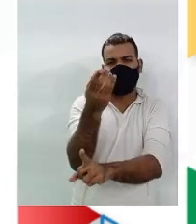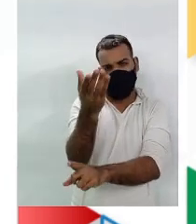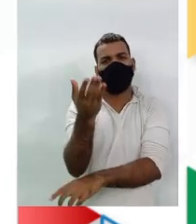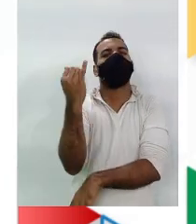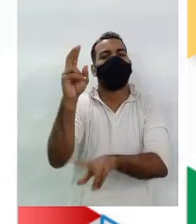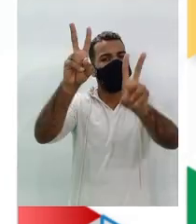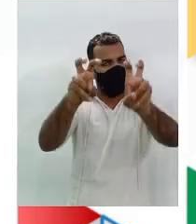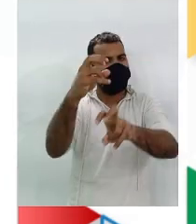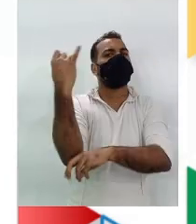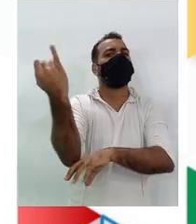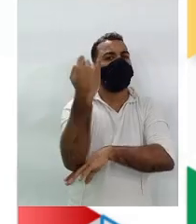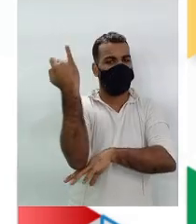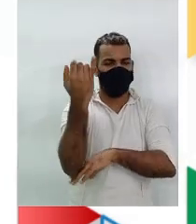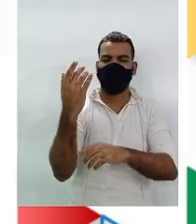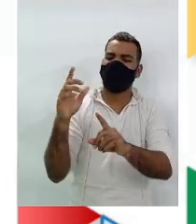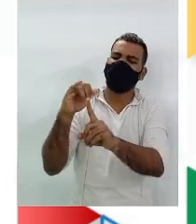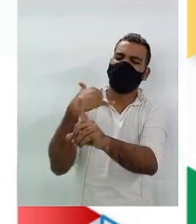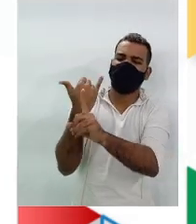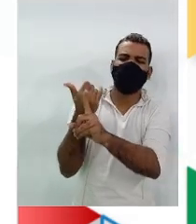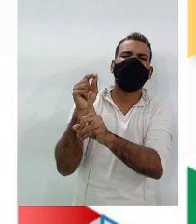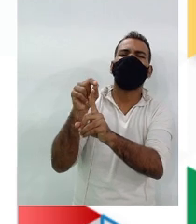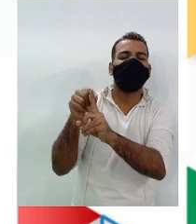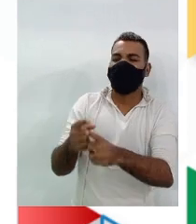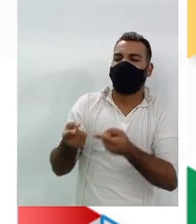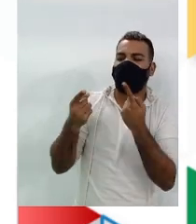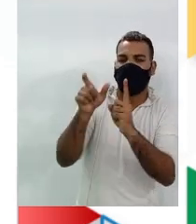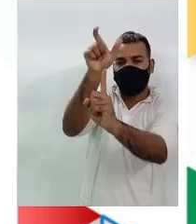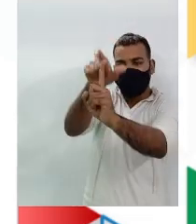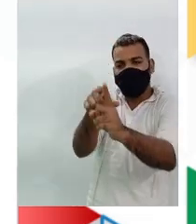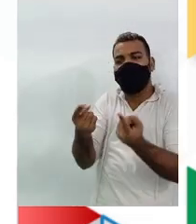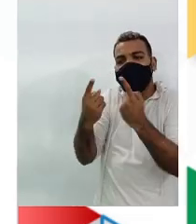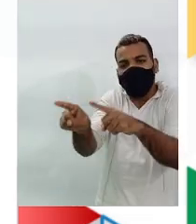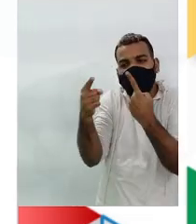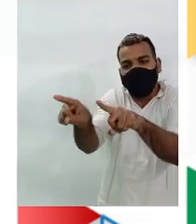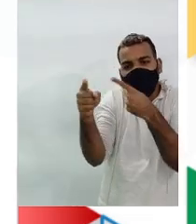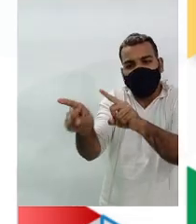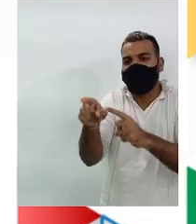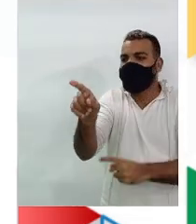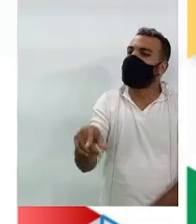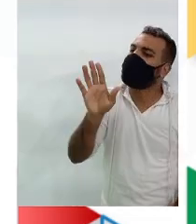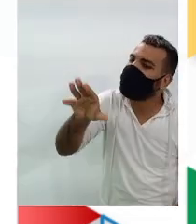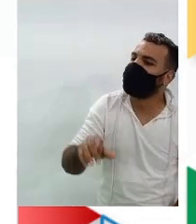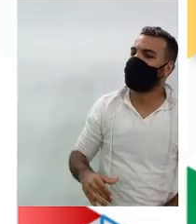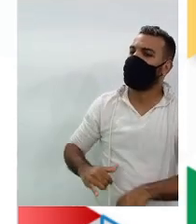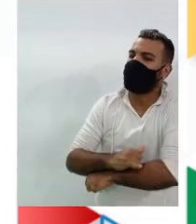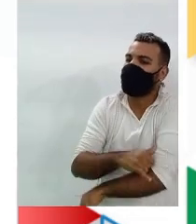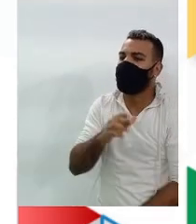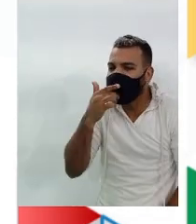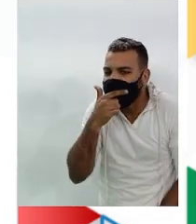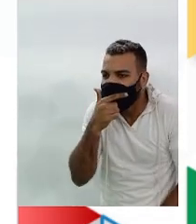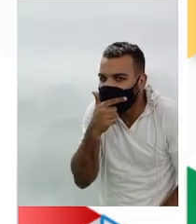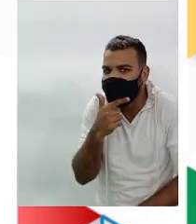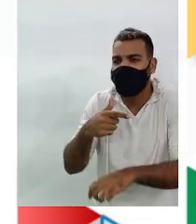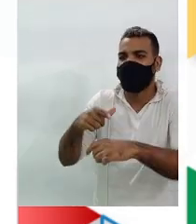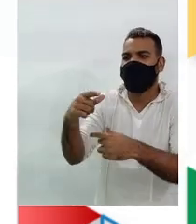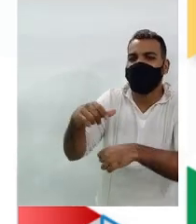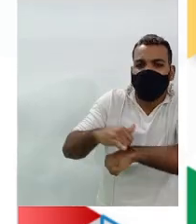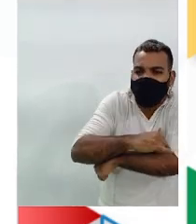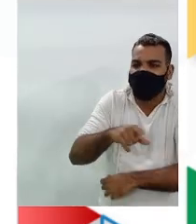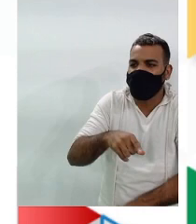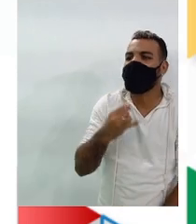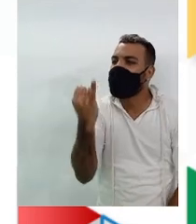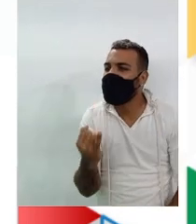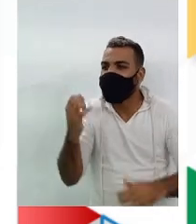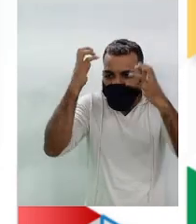nesse jornal, os estudantes estão o quê? Justamente circulando, abordando esse tema do